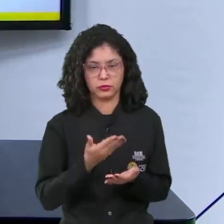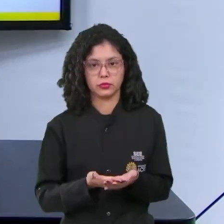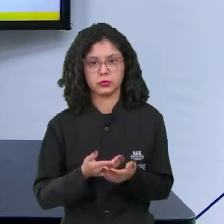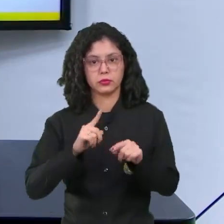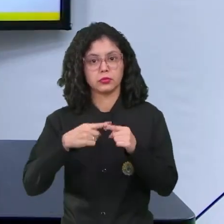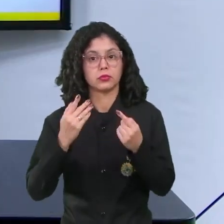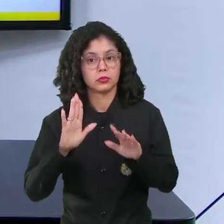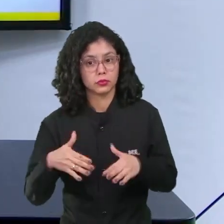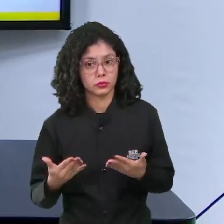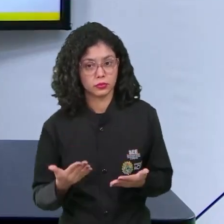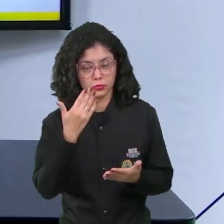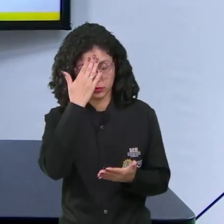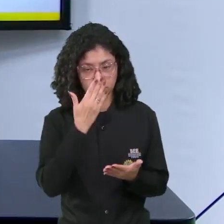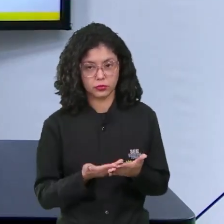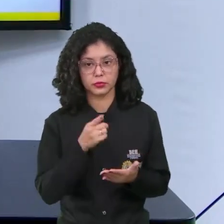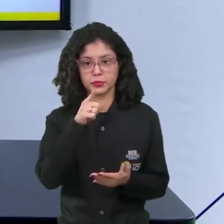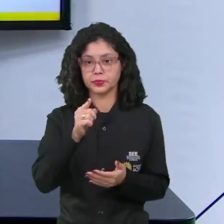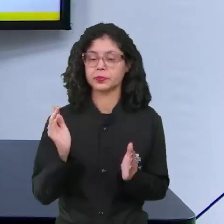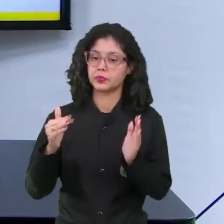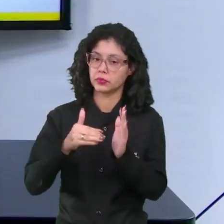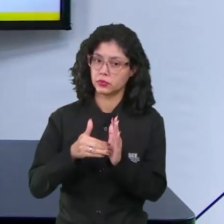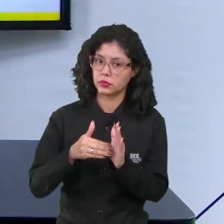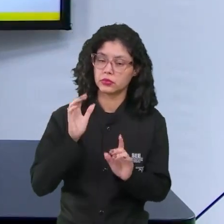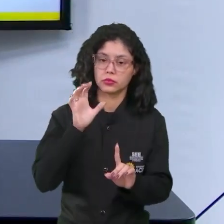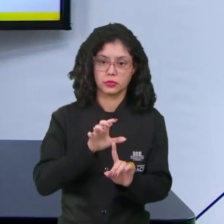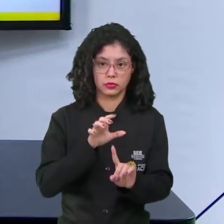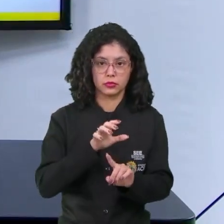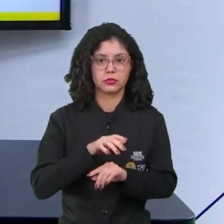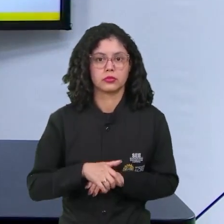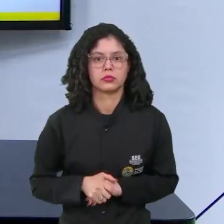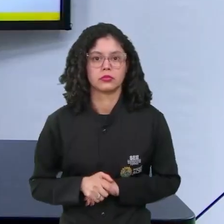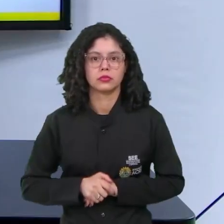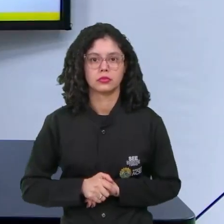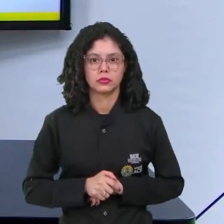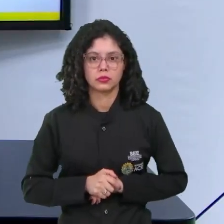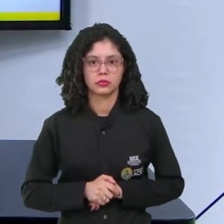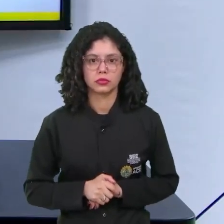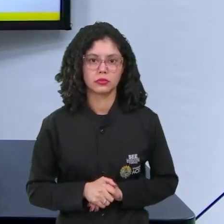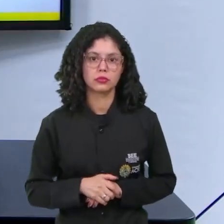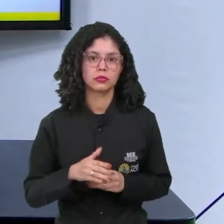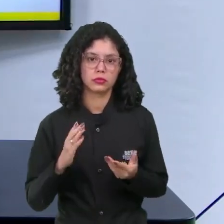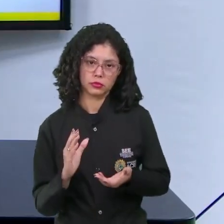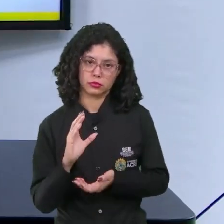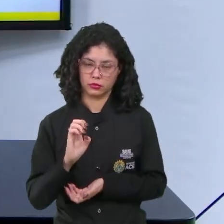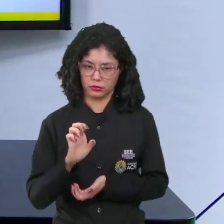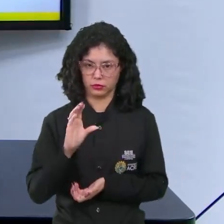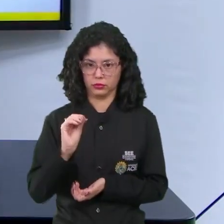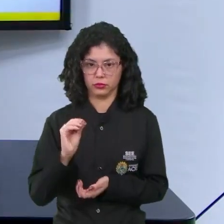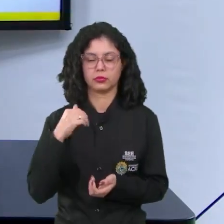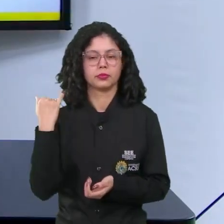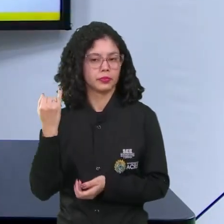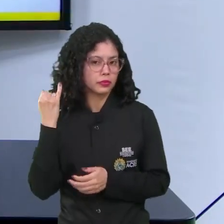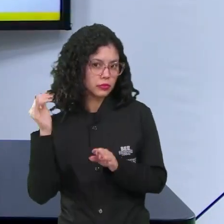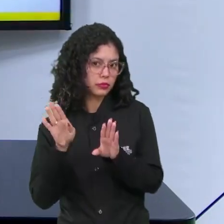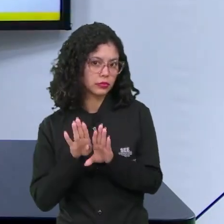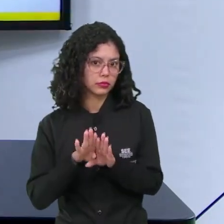Mas qual é a sua crença? Até onde isso te influencia? Então, essa questão da câmera de eco, ela é importante também. O segundo que